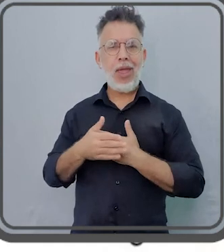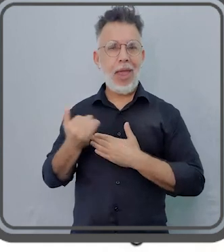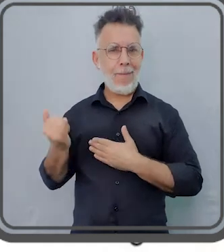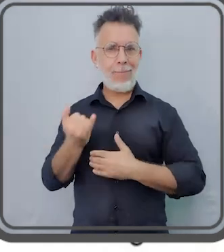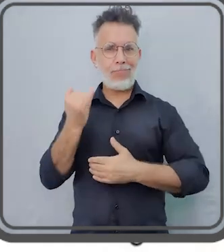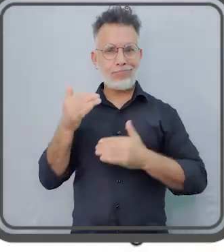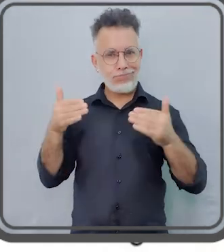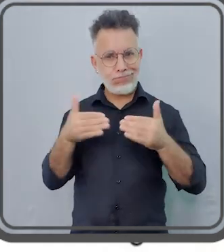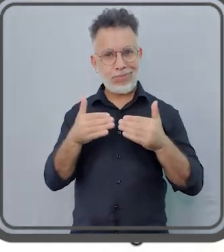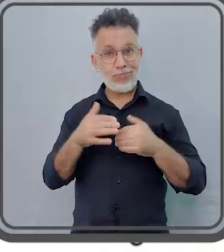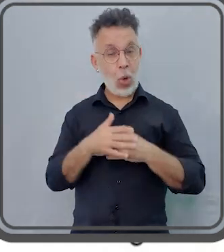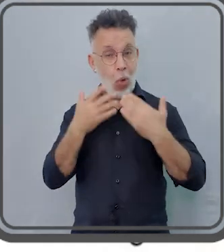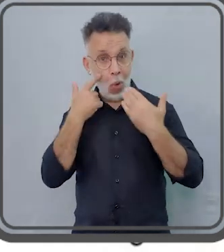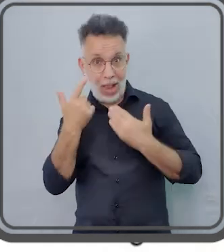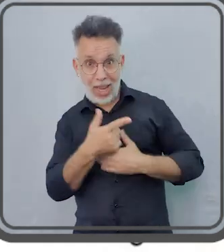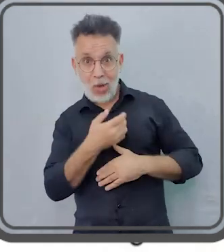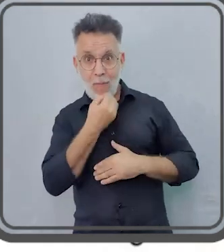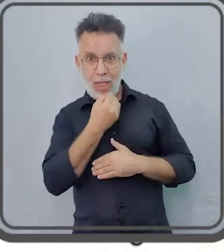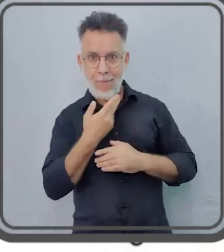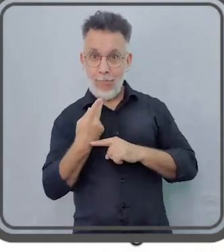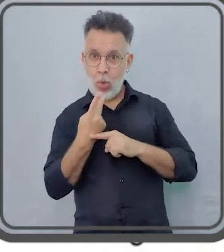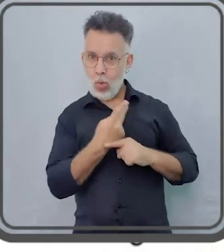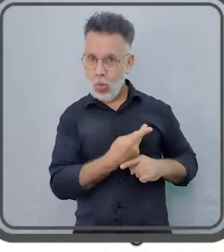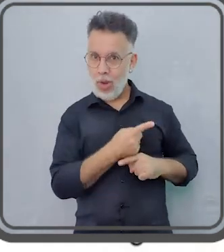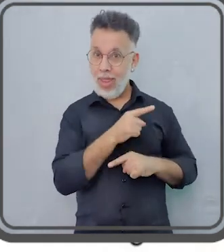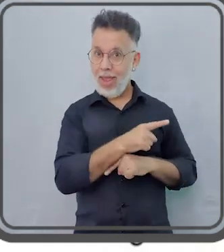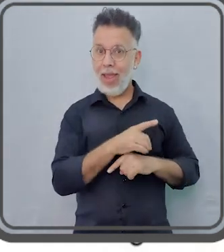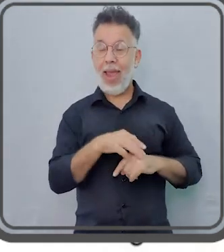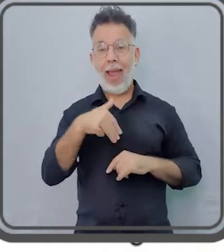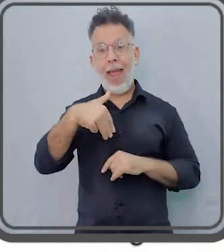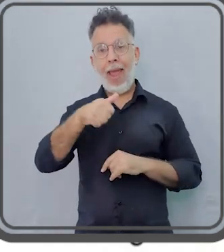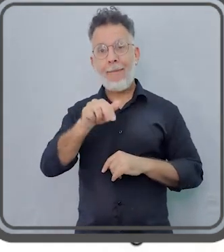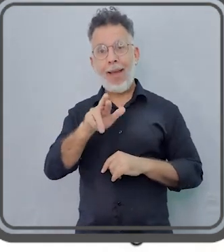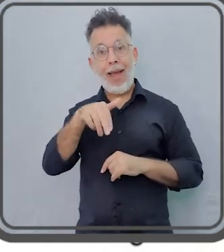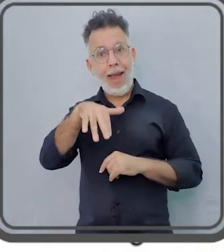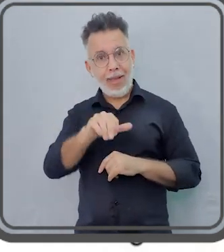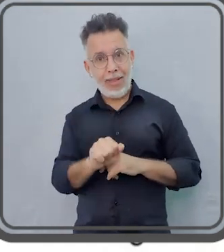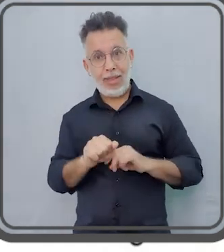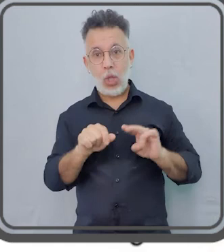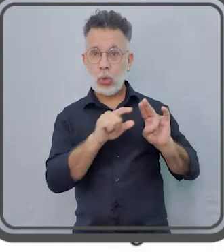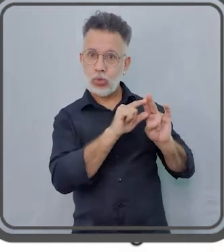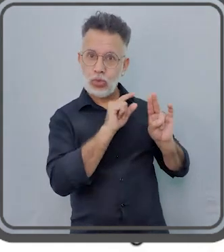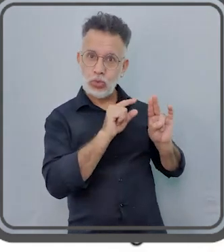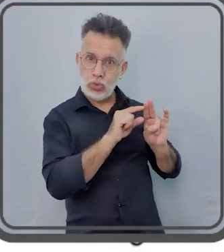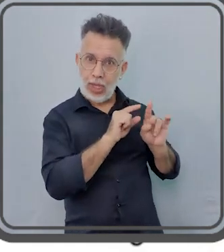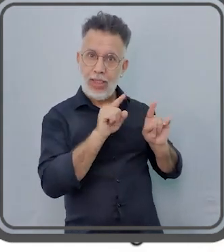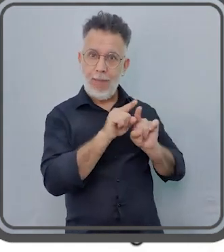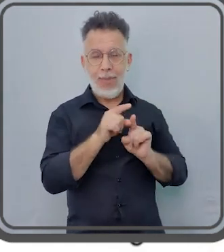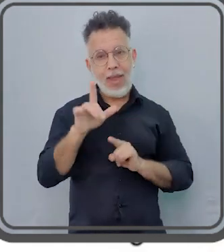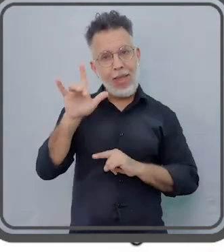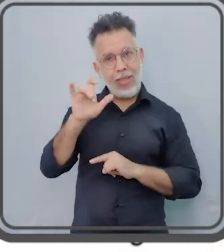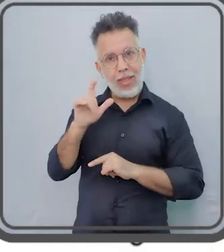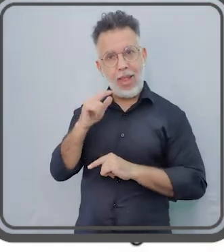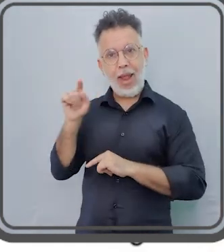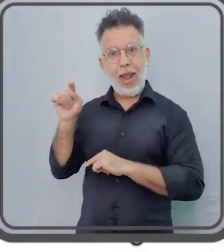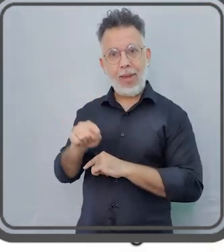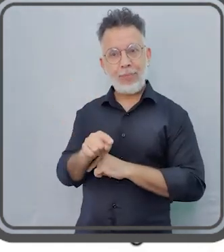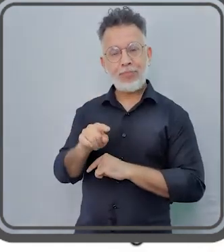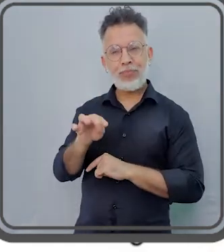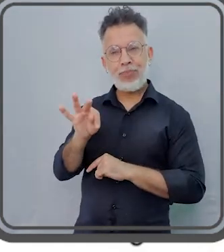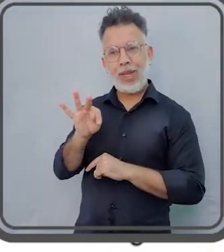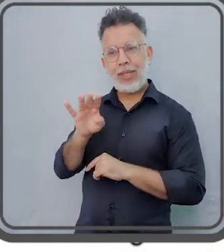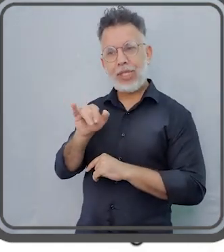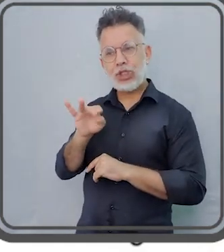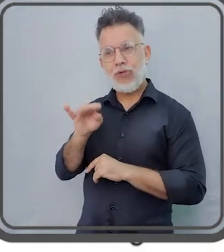oportunidade, pessoal. Procurem a Marina no LinkedIn, no Instagram. É, a Tati trouxe aqui uma fala que estou 100% de